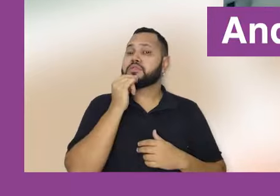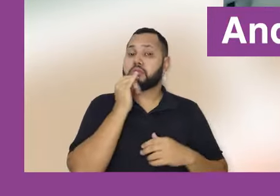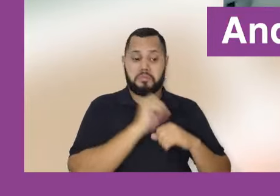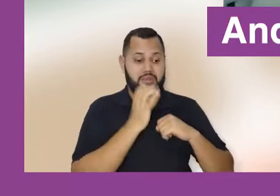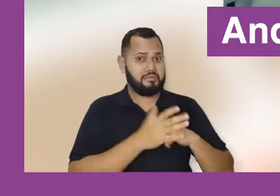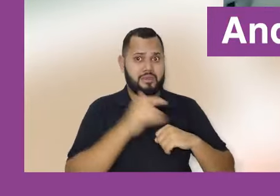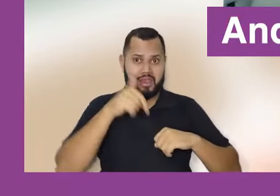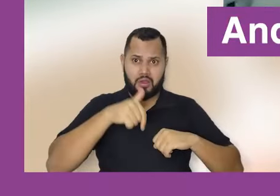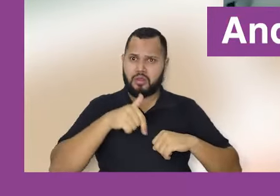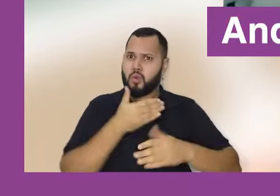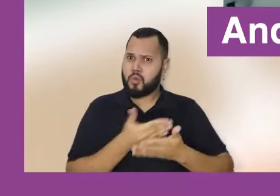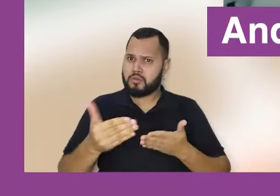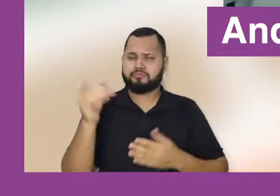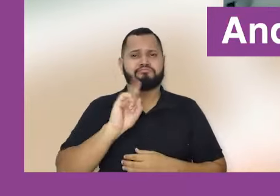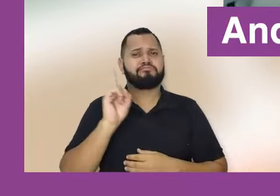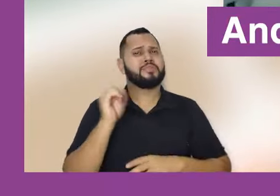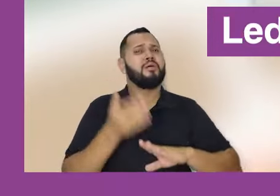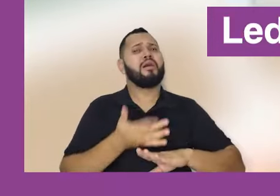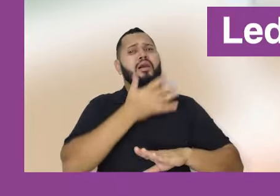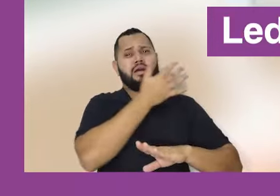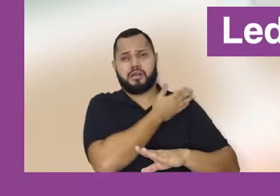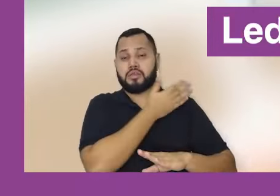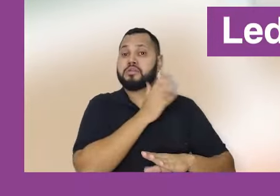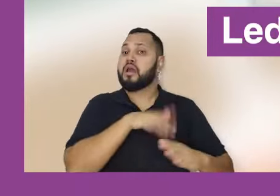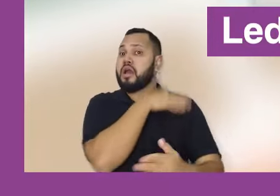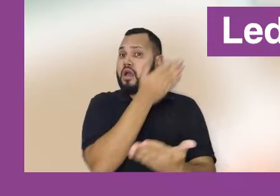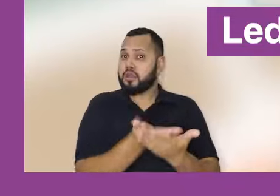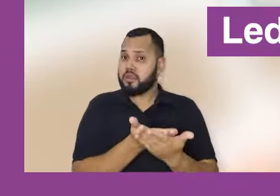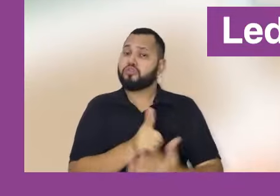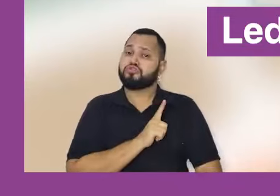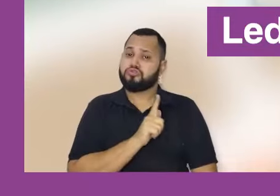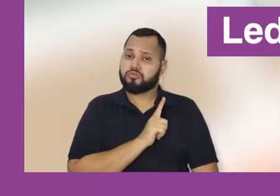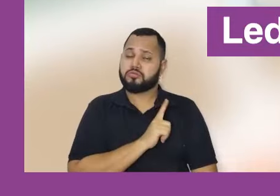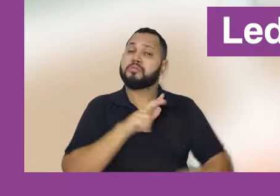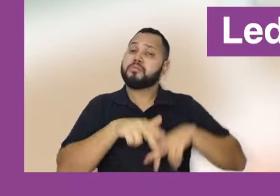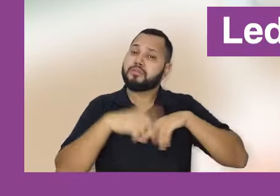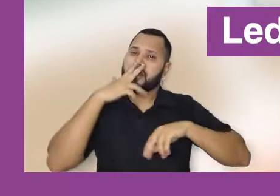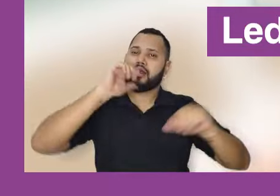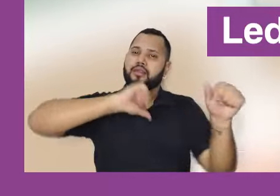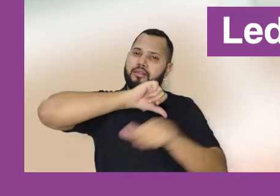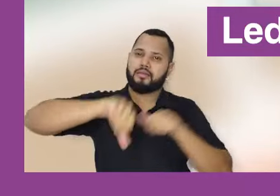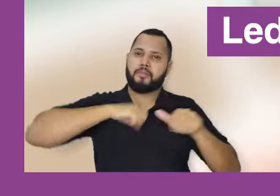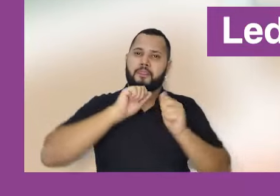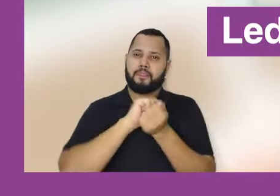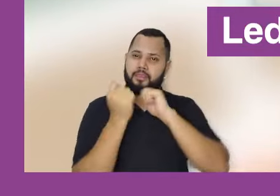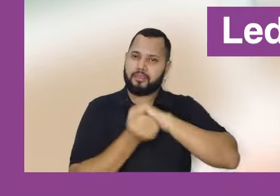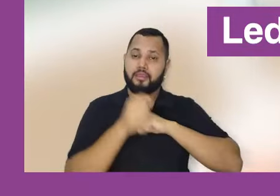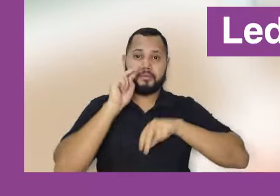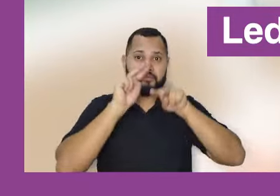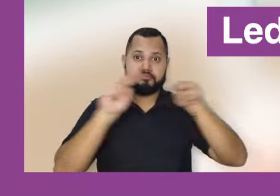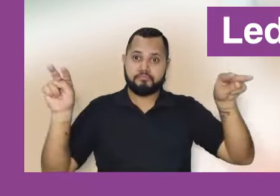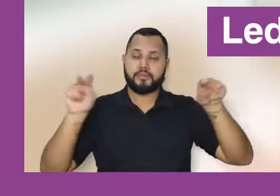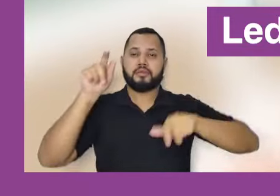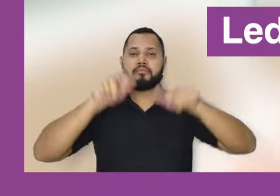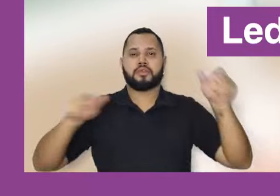antes da pandemia muito antes da pandemia né permanece Então isso é transformação Esse é o olhar para pessoas